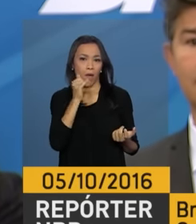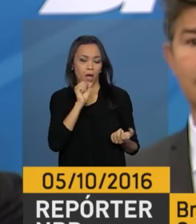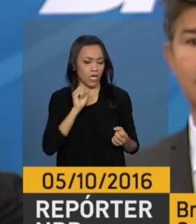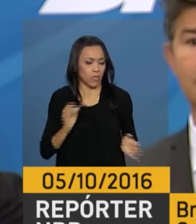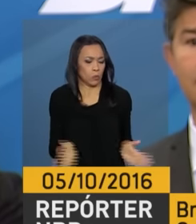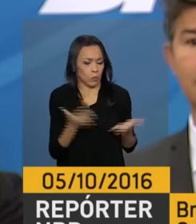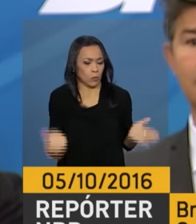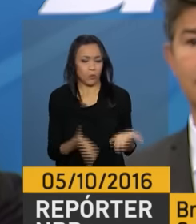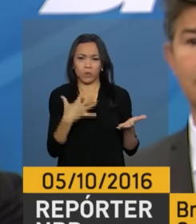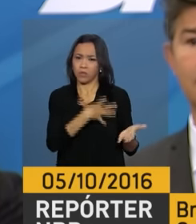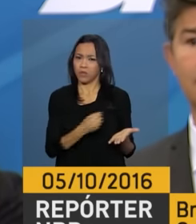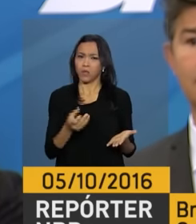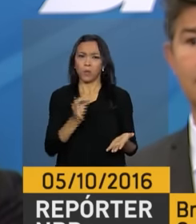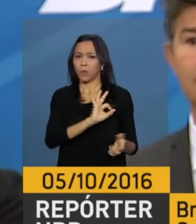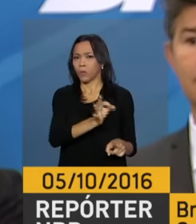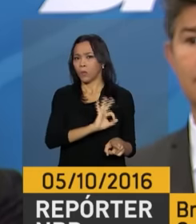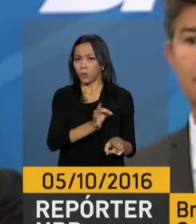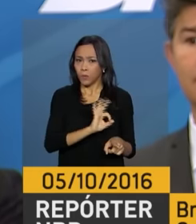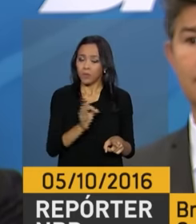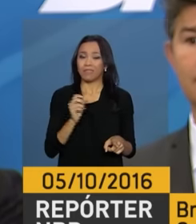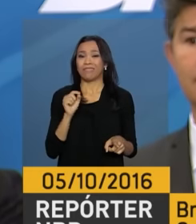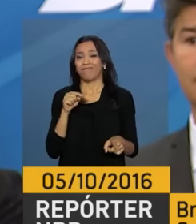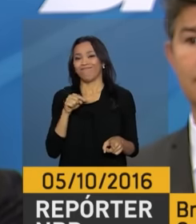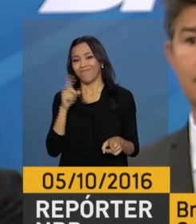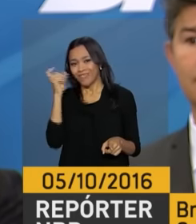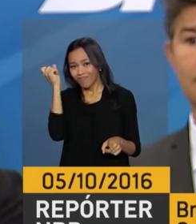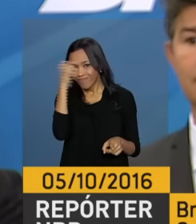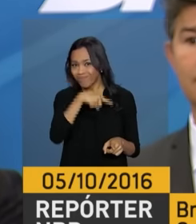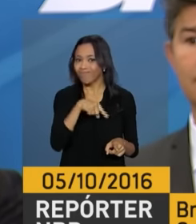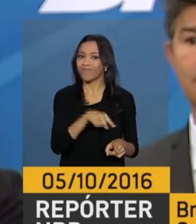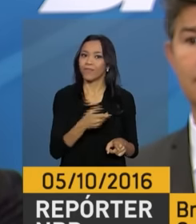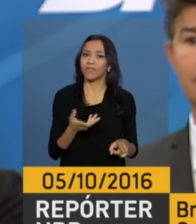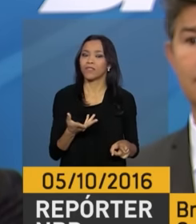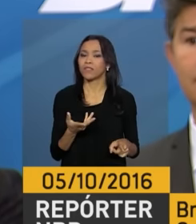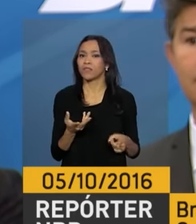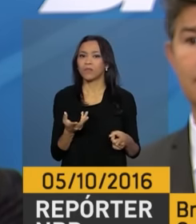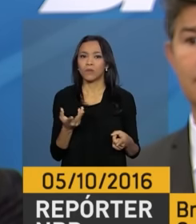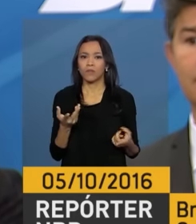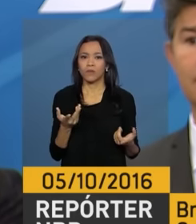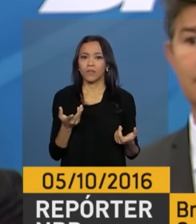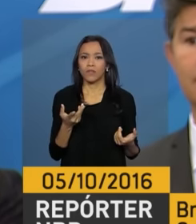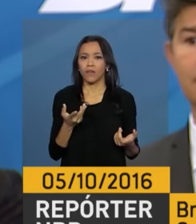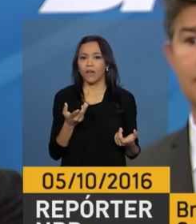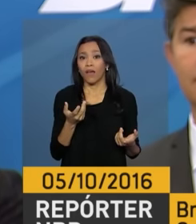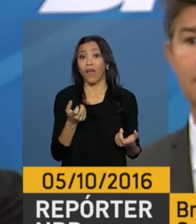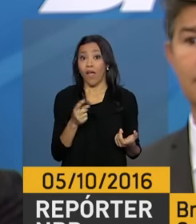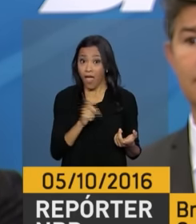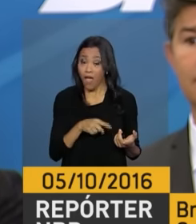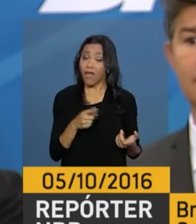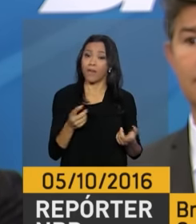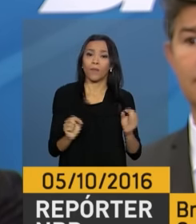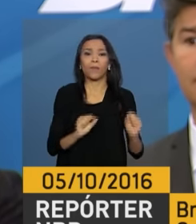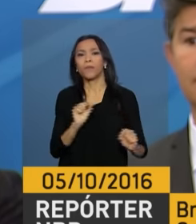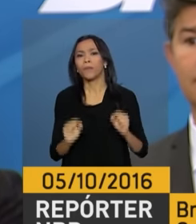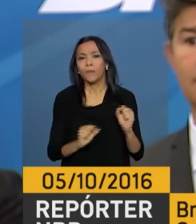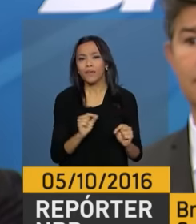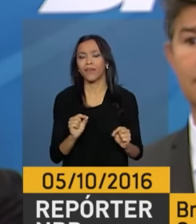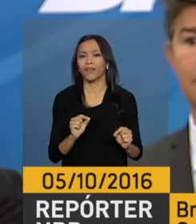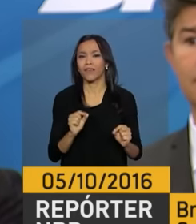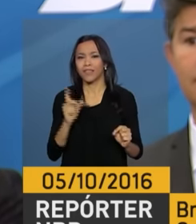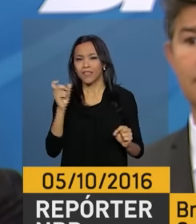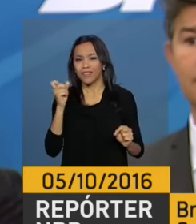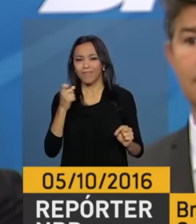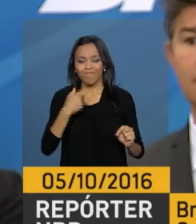maior probabilidade de criar esse ciclo eles têm mais possibilidade de criar um ciclo de transmissão